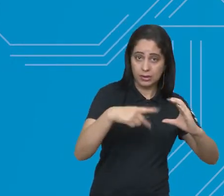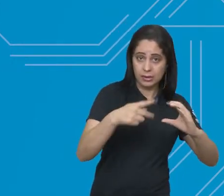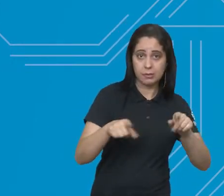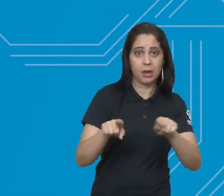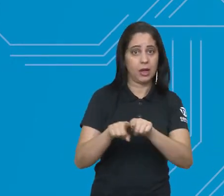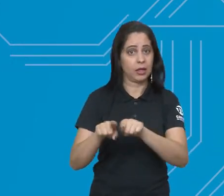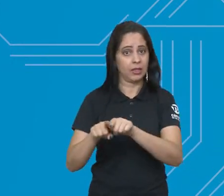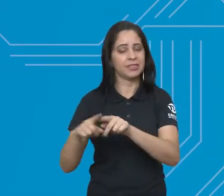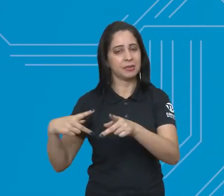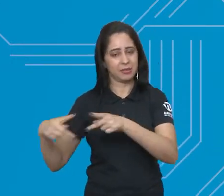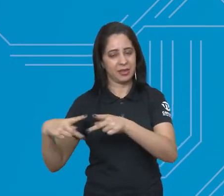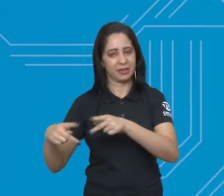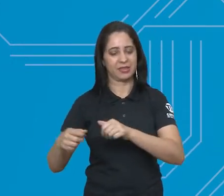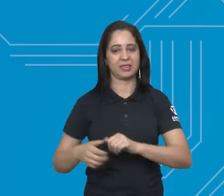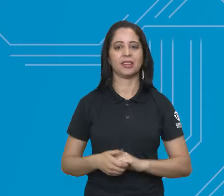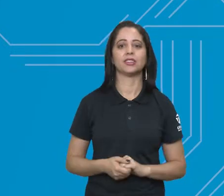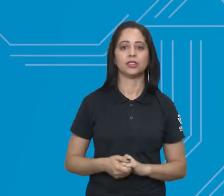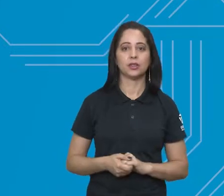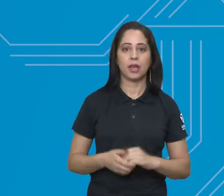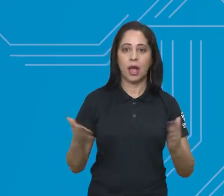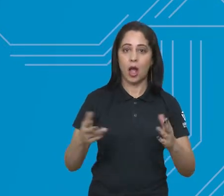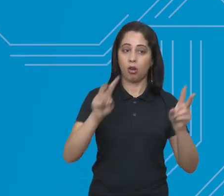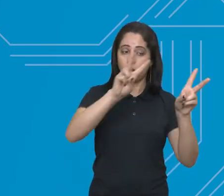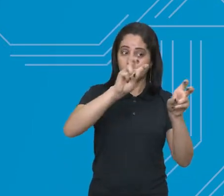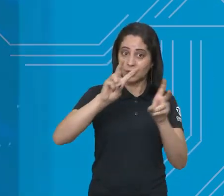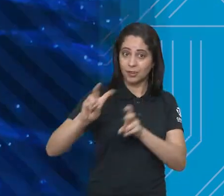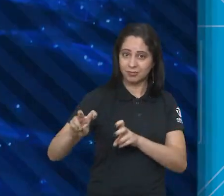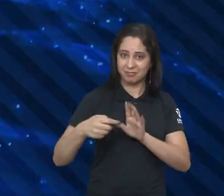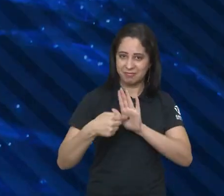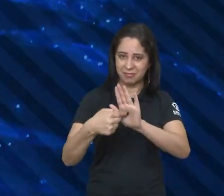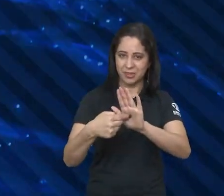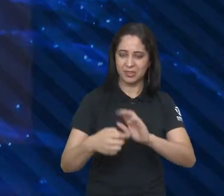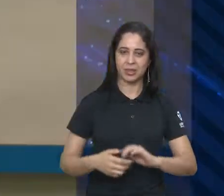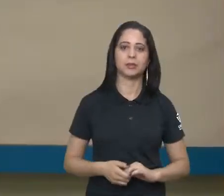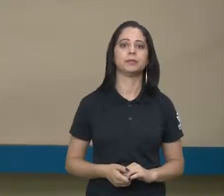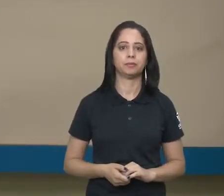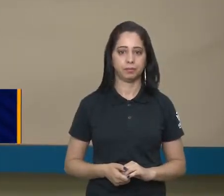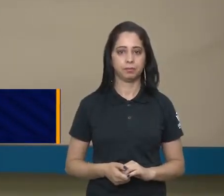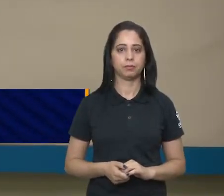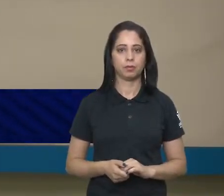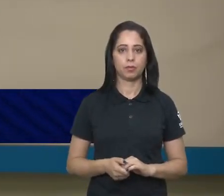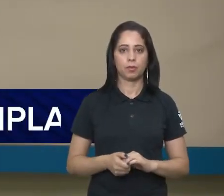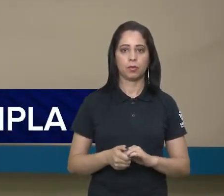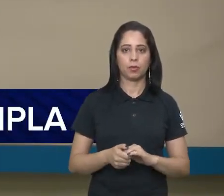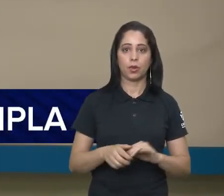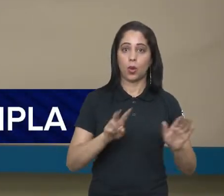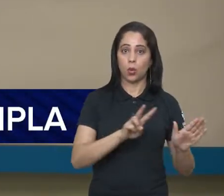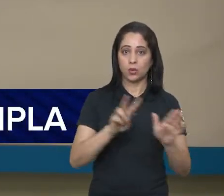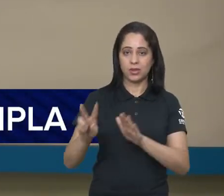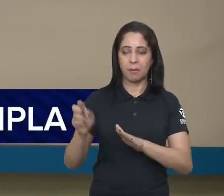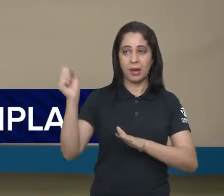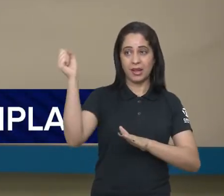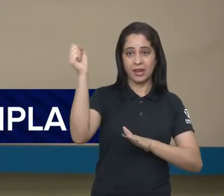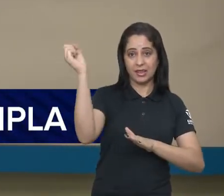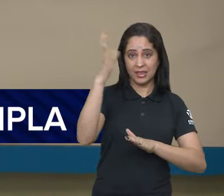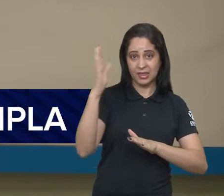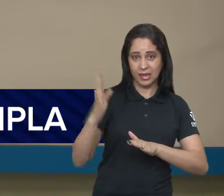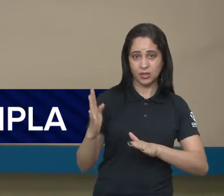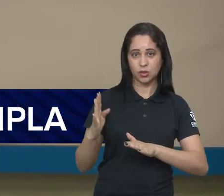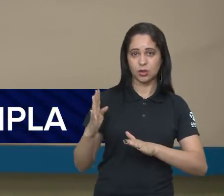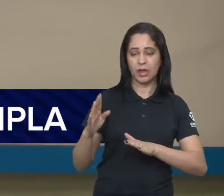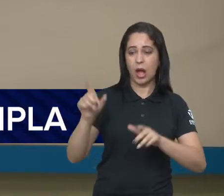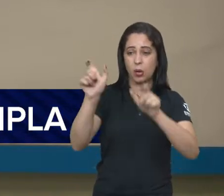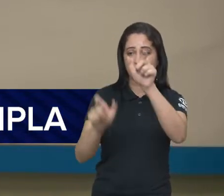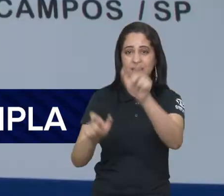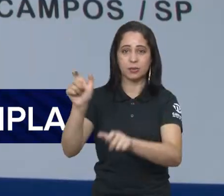Câmara e na nossa cidade. Confira os destaques desta edição. Semana Nacional da Pessoa com Deficiência Intelectual e